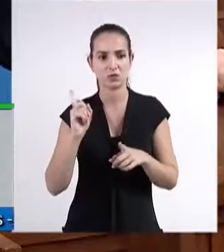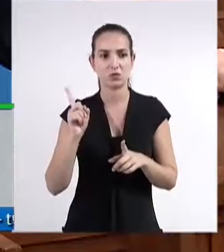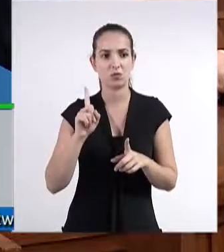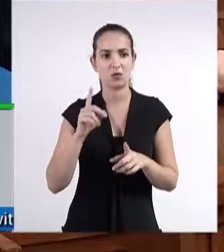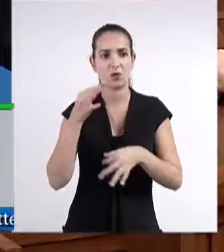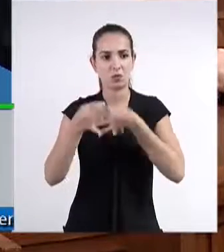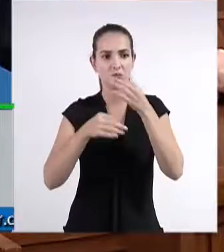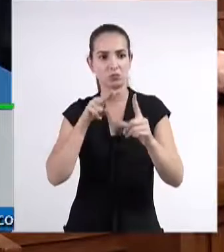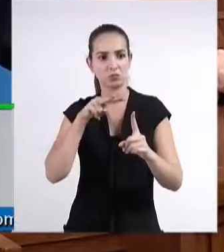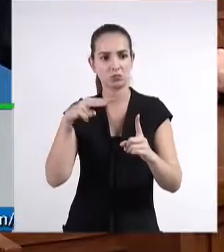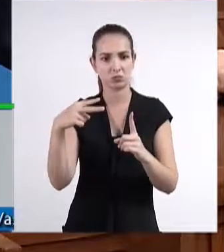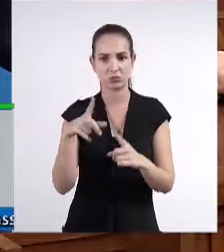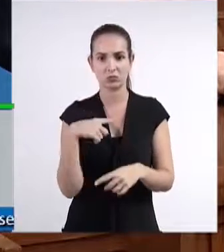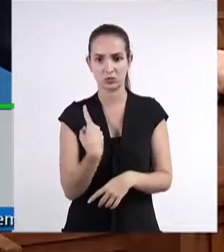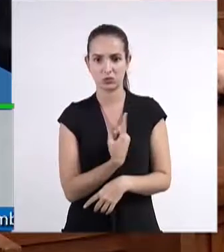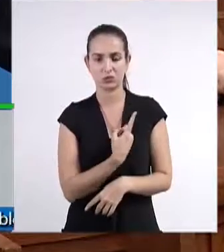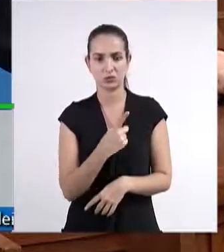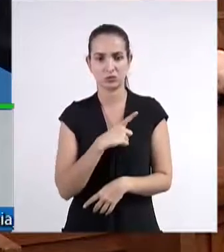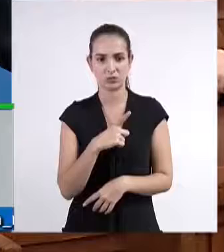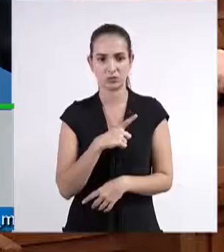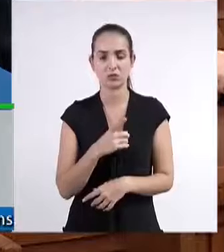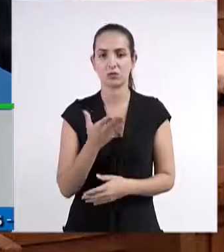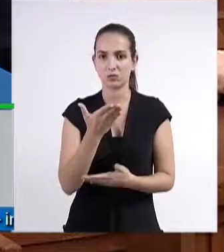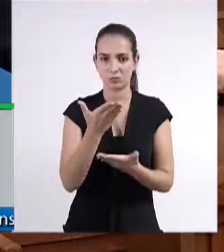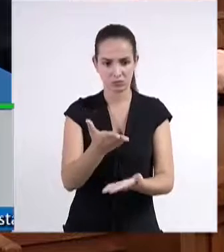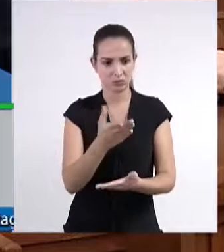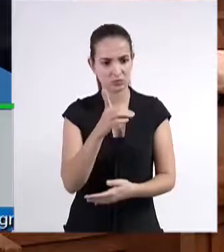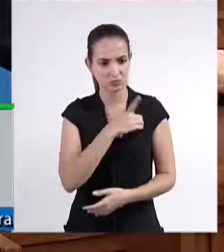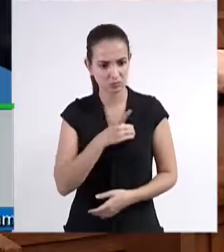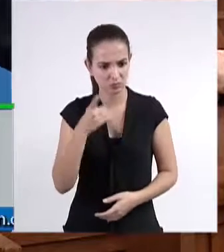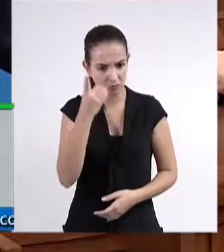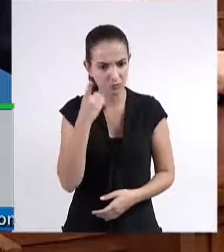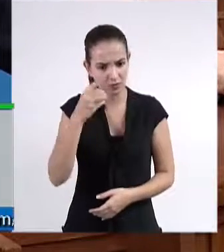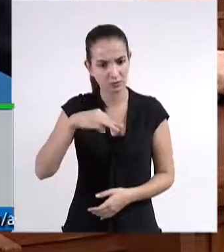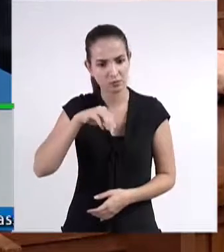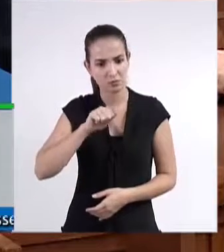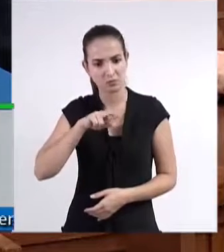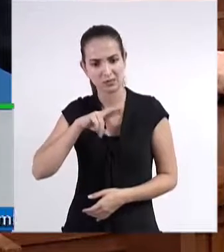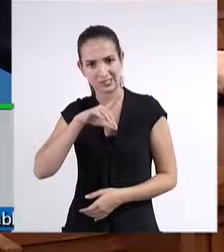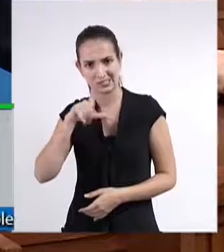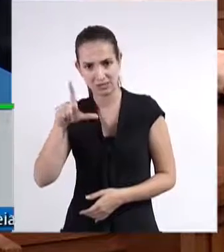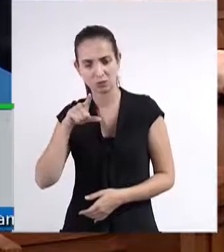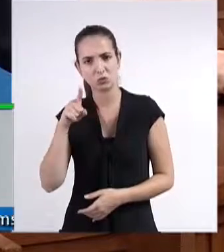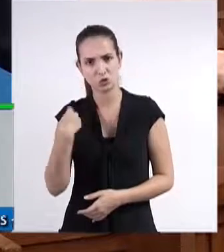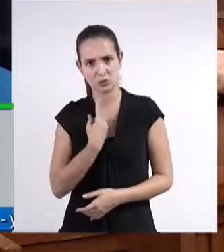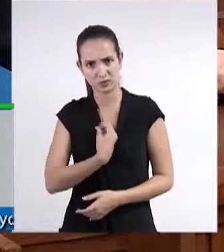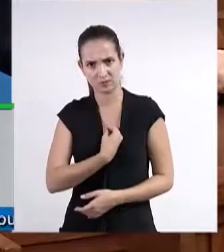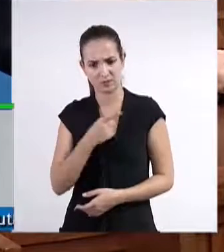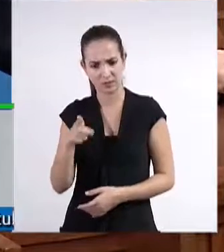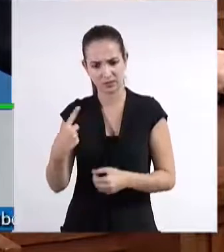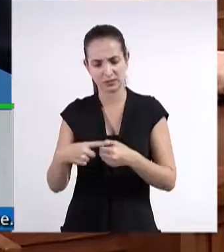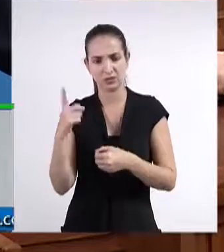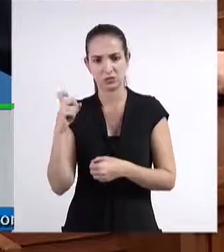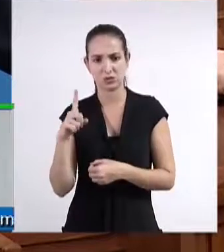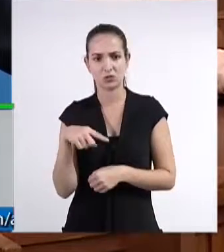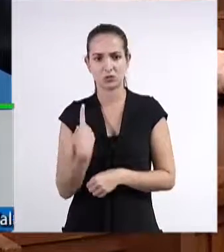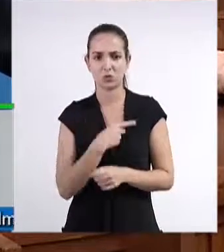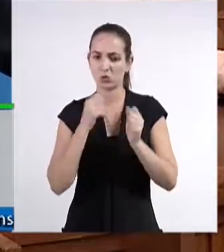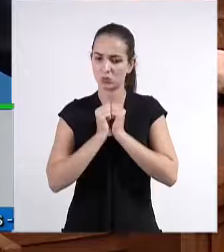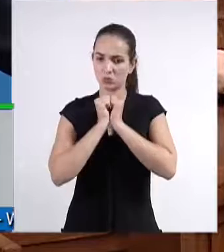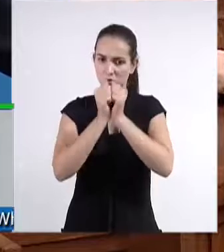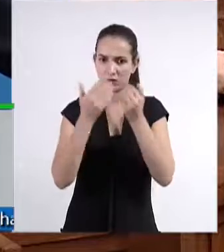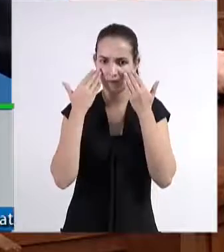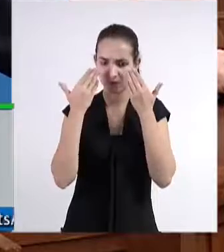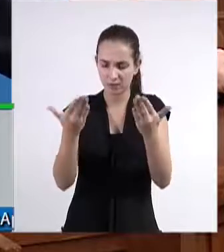Kemp, que a gente tem, deputado Marçal Filho. Nós que vivemos em Dourados e acompanhamos